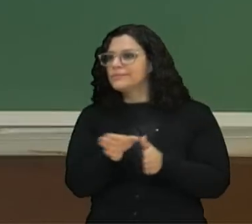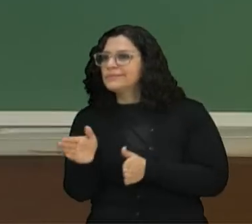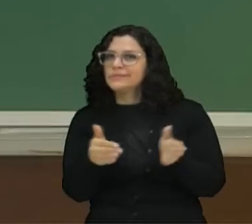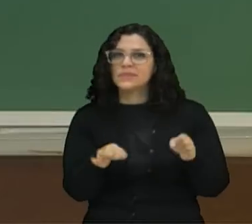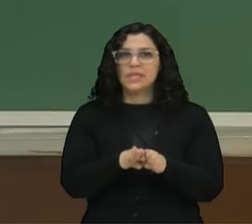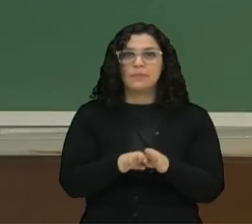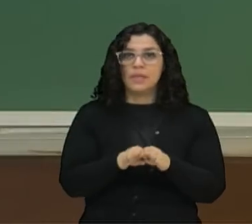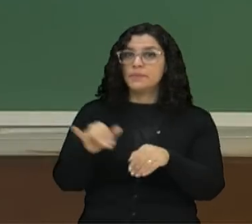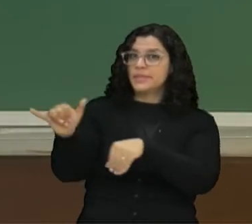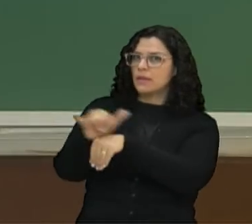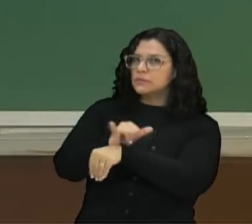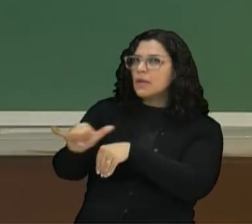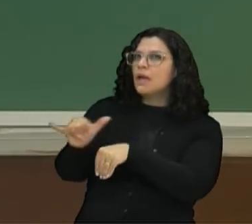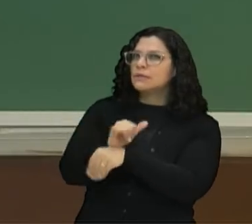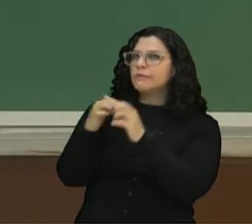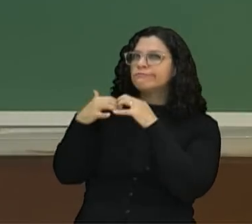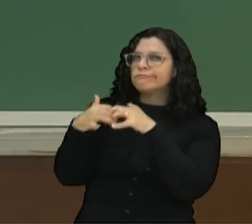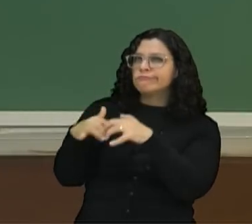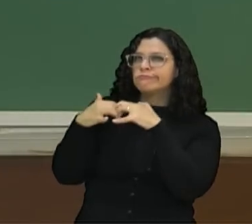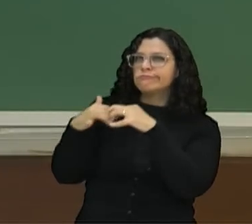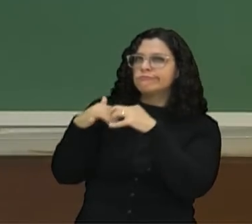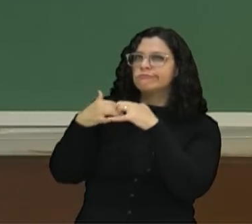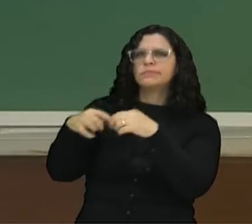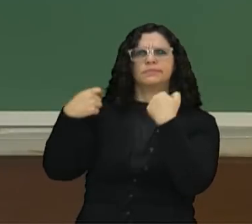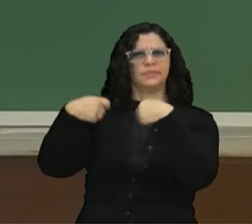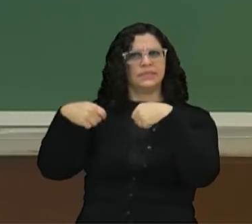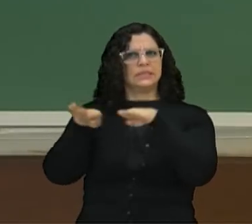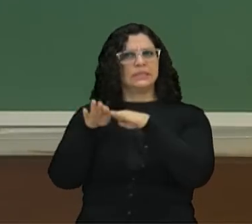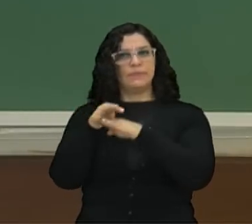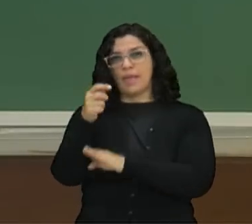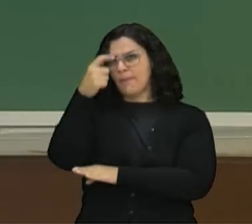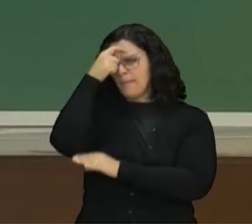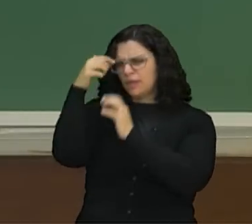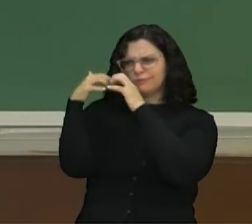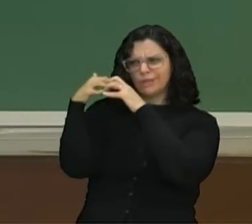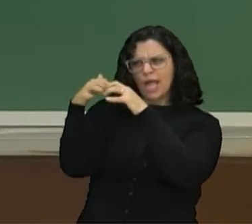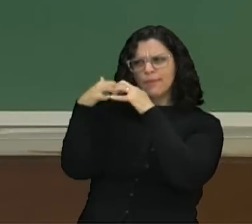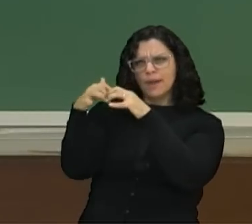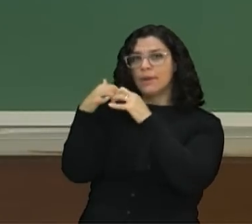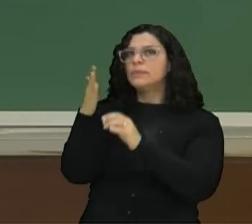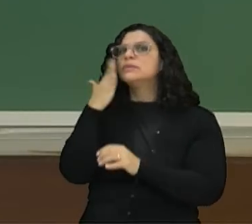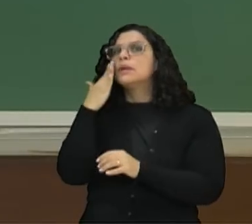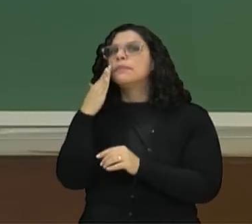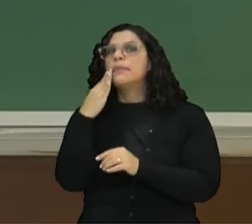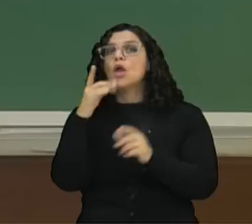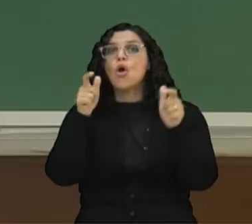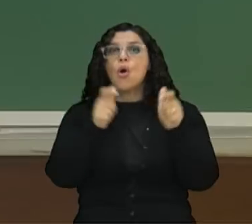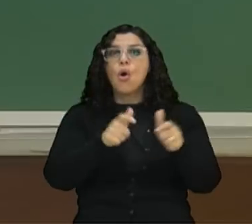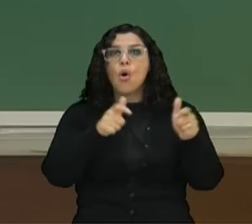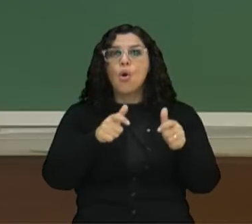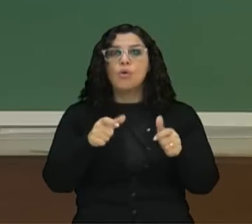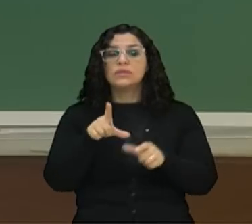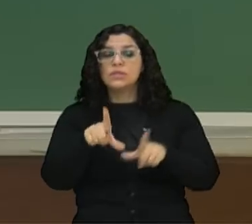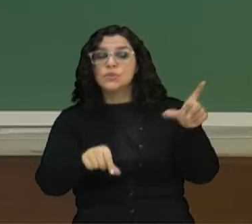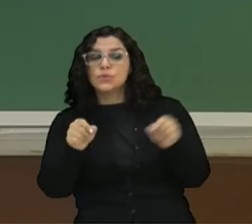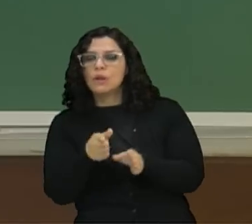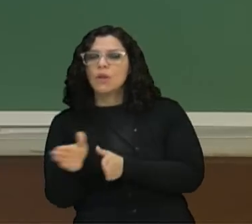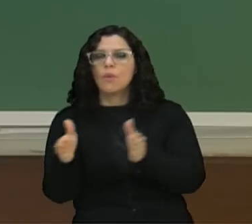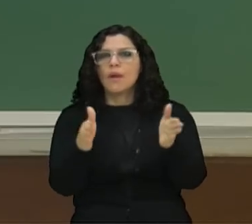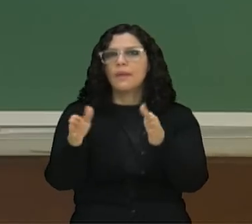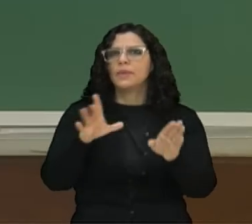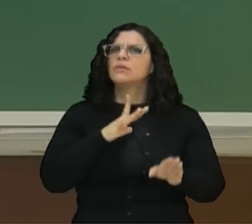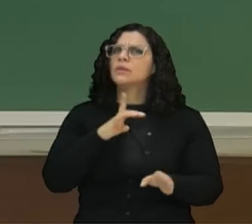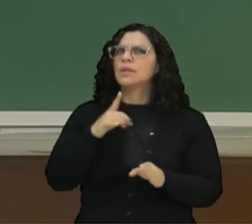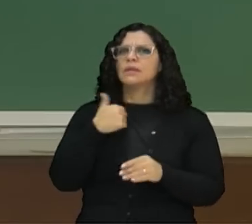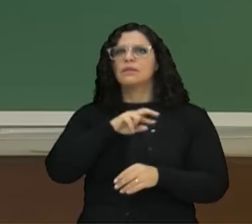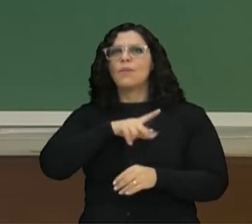é um jogo de estratégias, uma atividade que envolve essa expertise ali, saber se localizar e escolher o trajeto, né? Então,